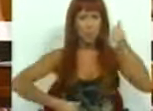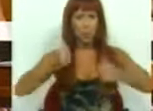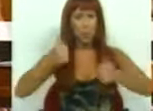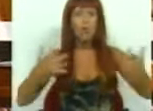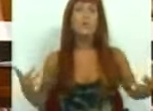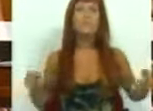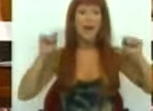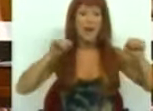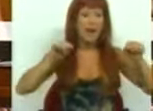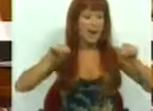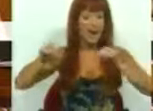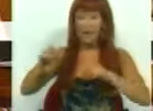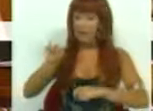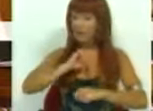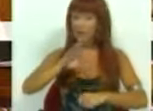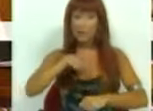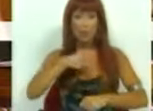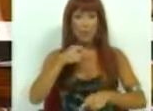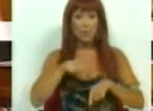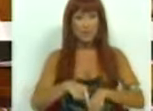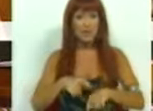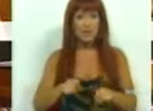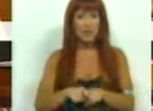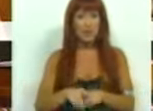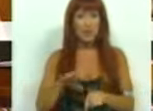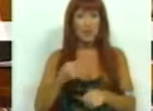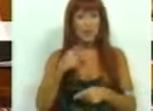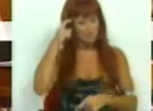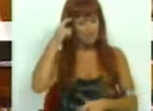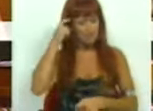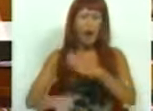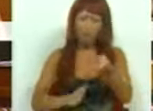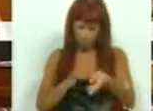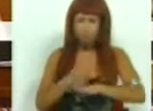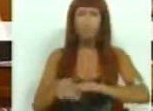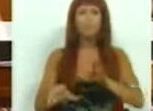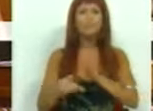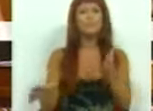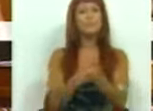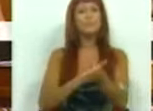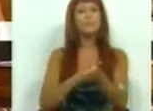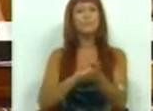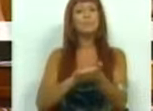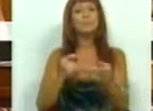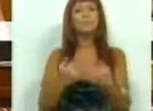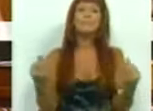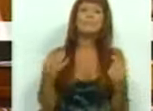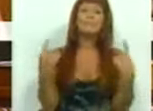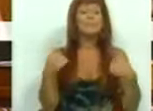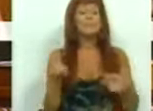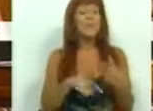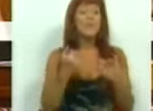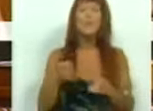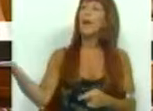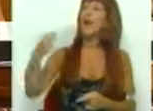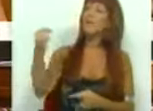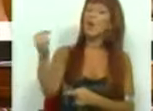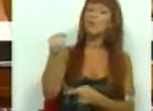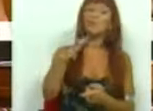concorrência. Estas foram as nossas preocupações quando resolvemos avançar com esta Lei de Bases. Claro que haverá sempre quem